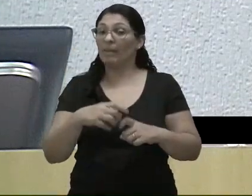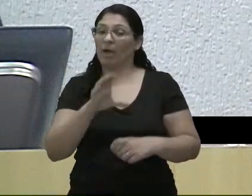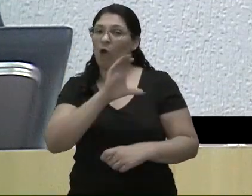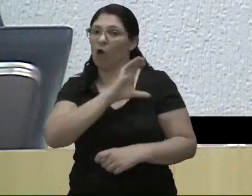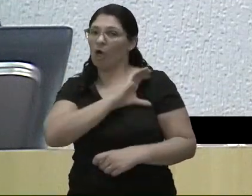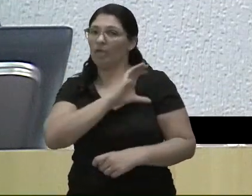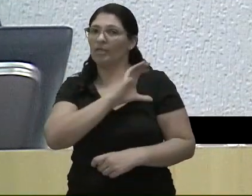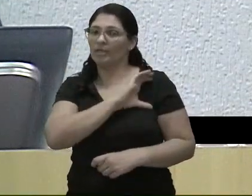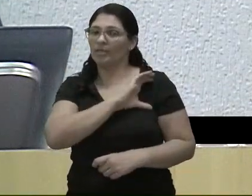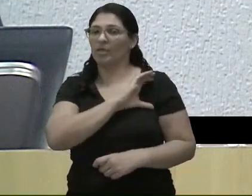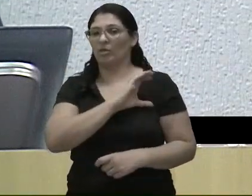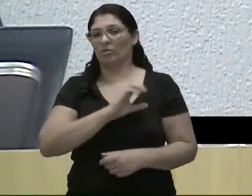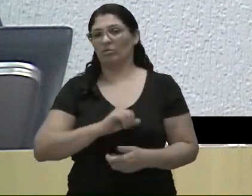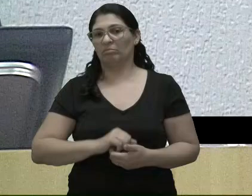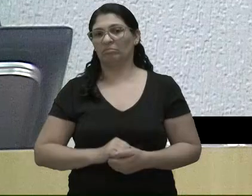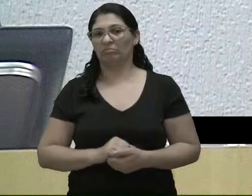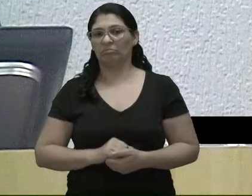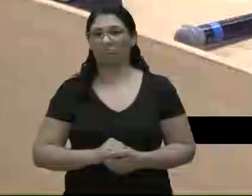coordenação.